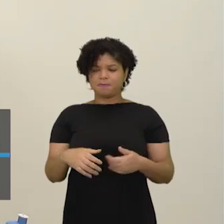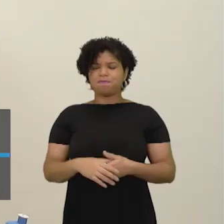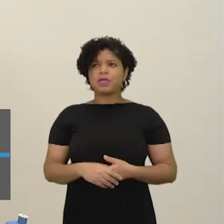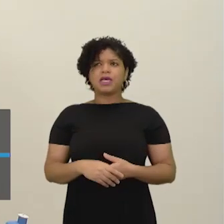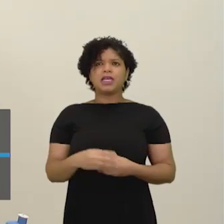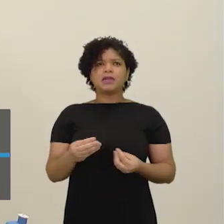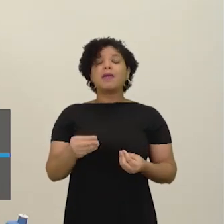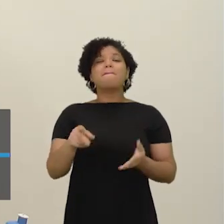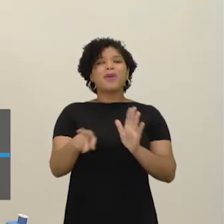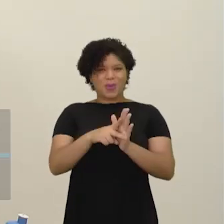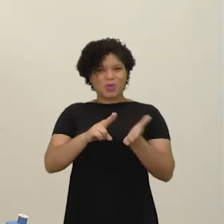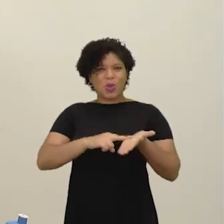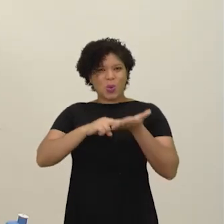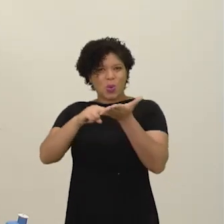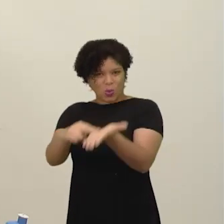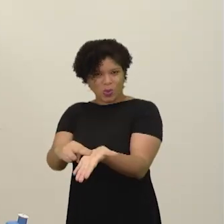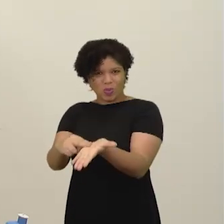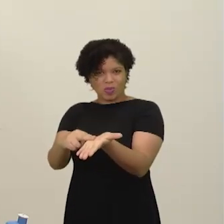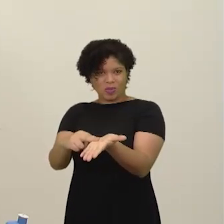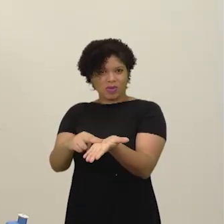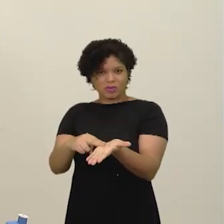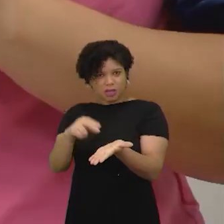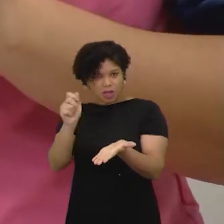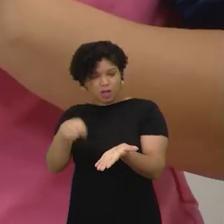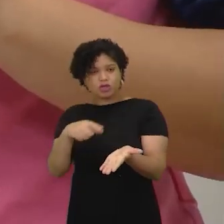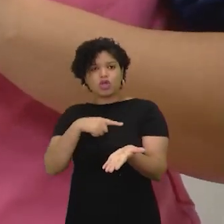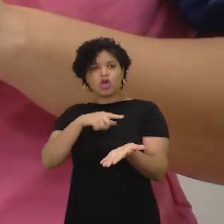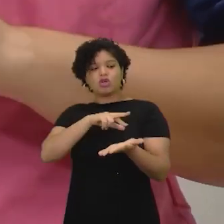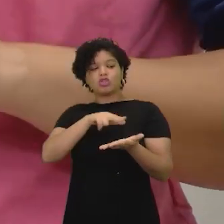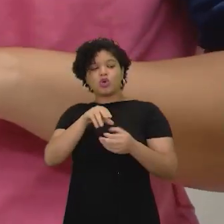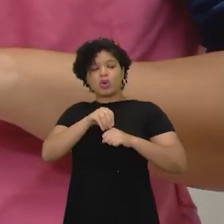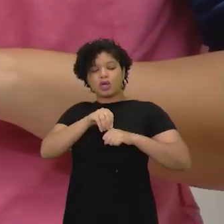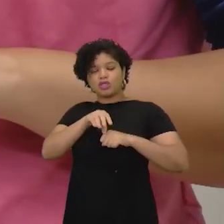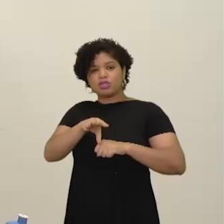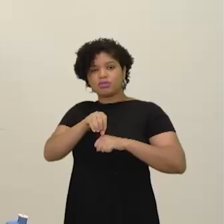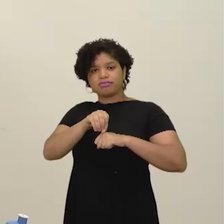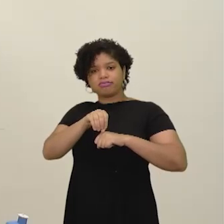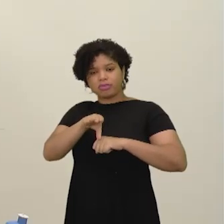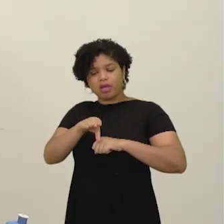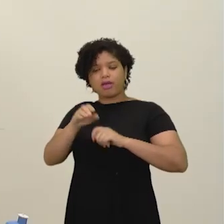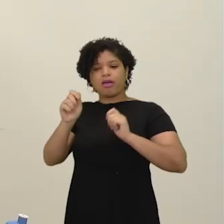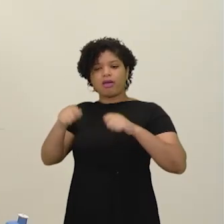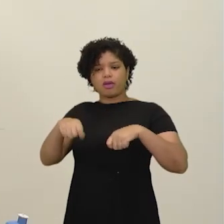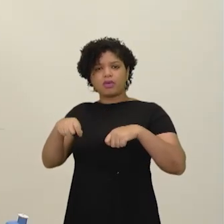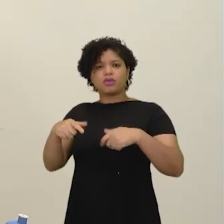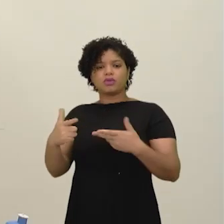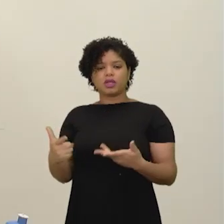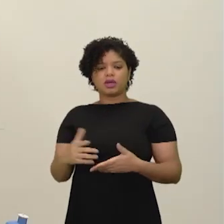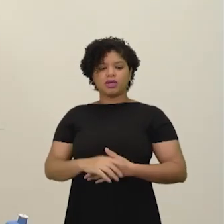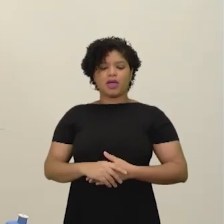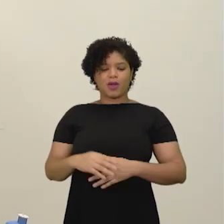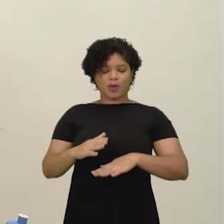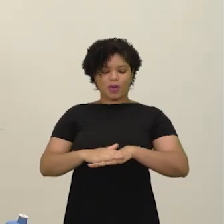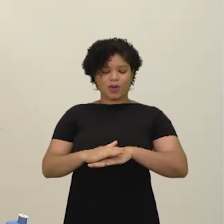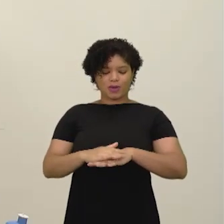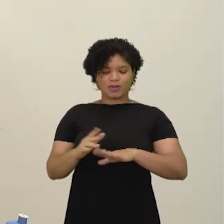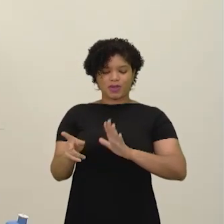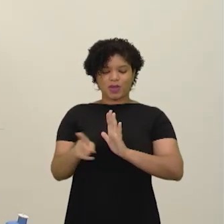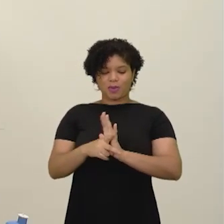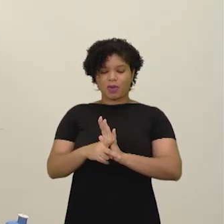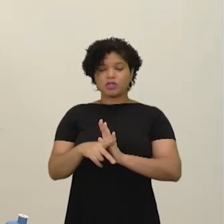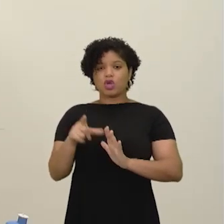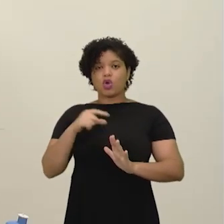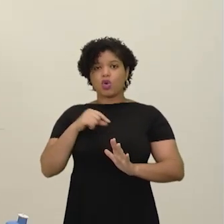ali pelo correio, eles poderiam mandar sugestões, né? Sugestões